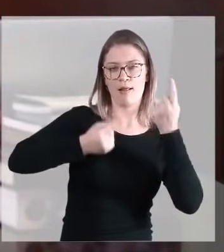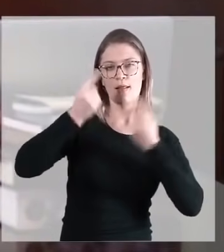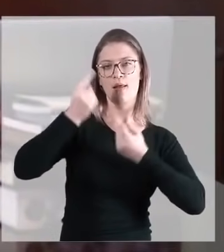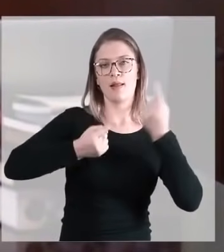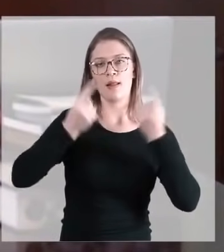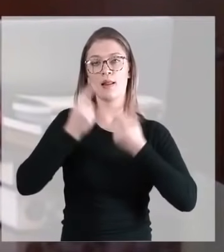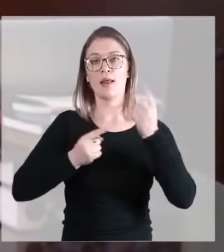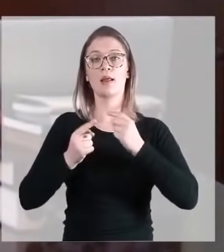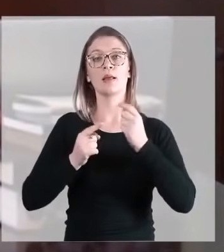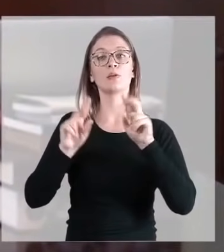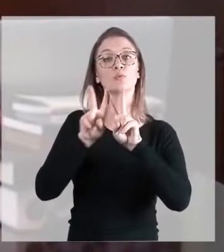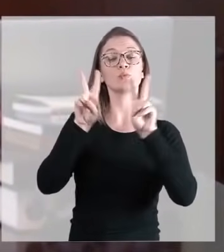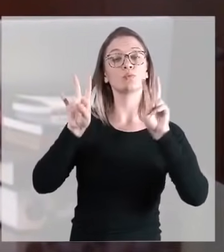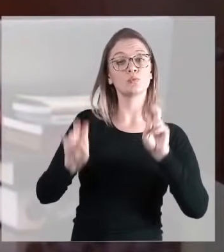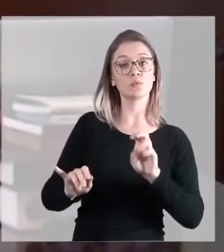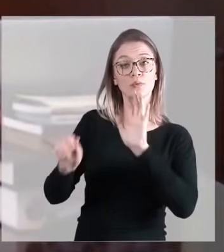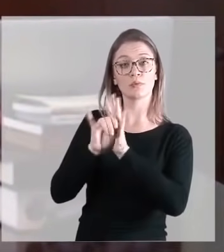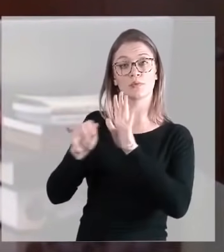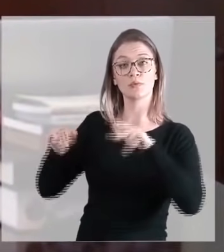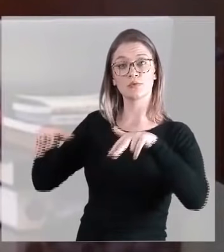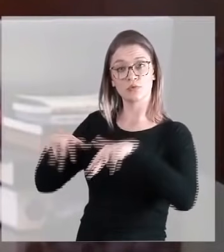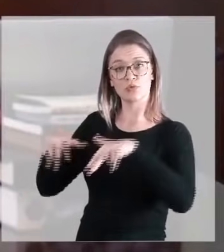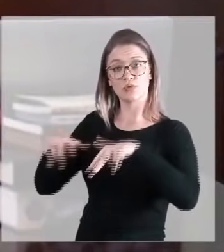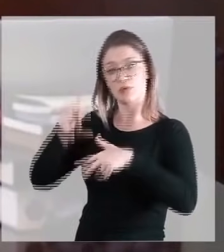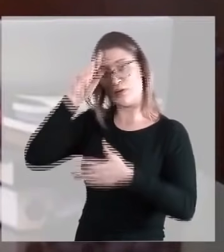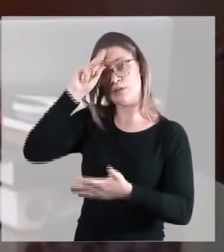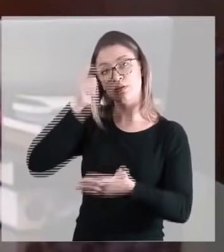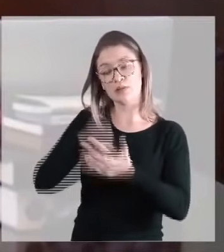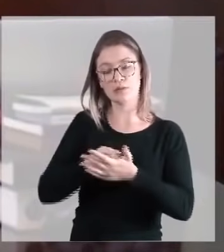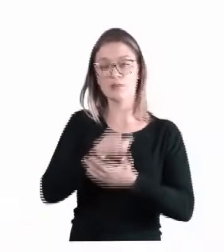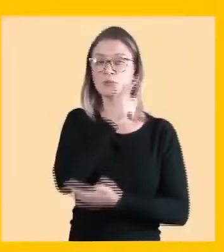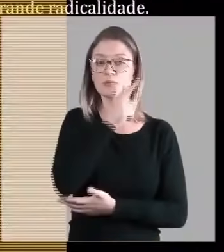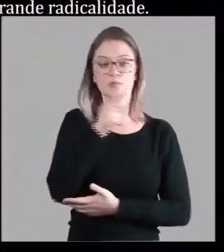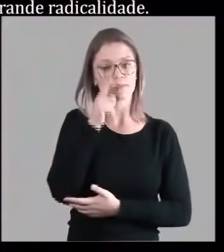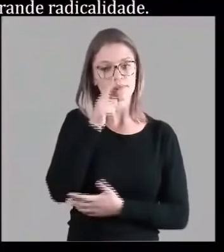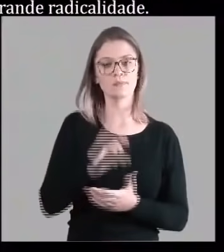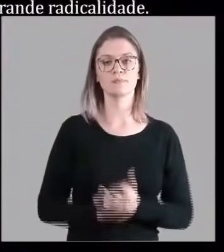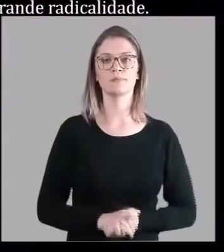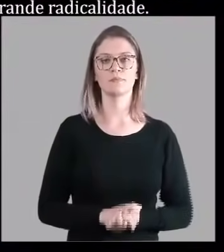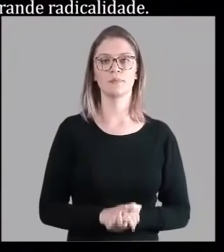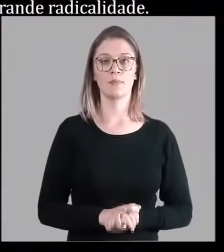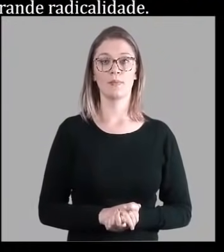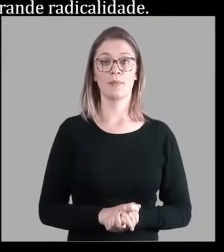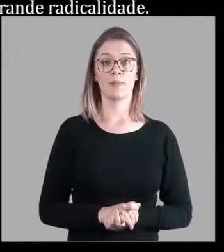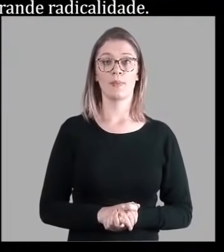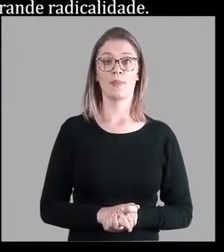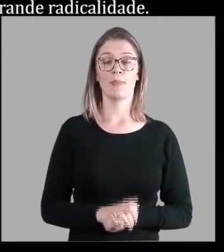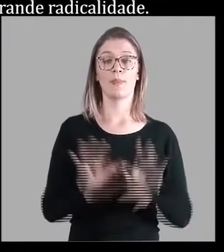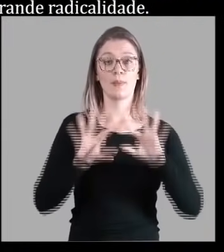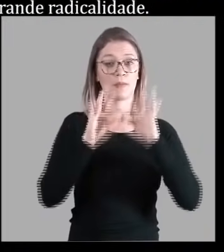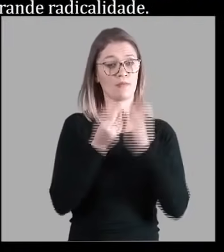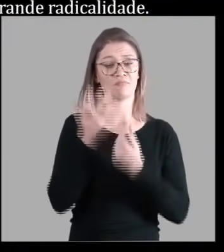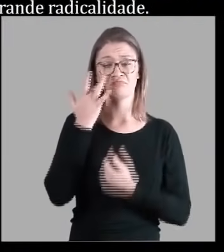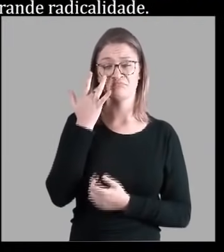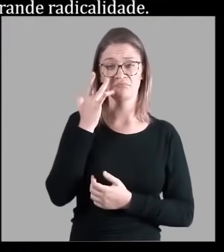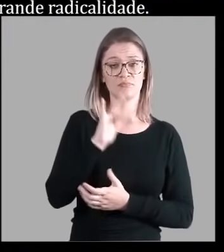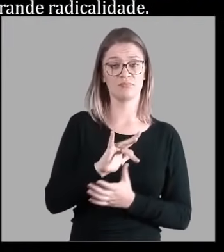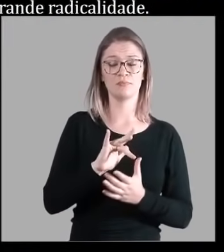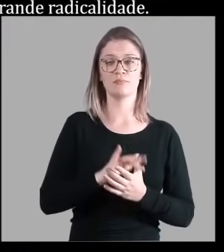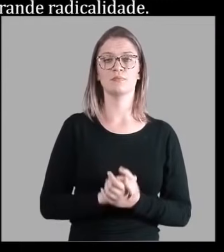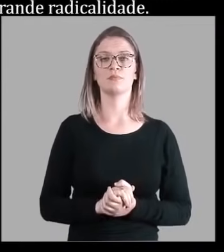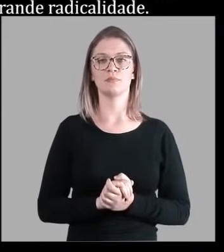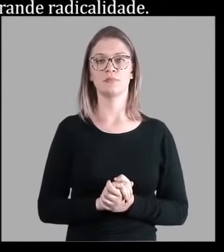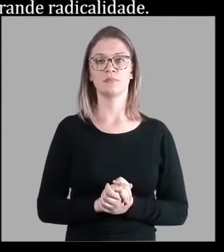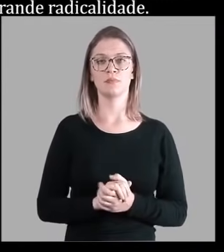de identidade de gênero, sobre essa decisão dos pais dos gêmeos. Os pais não sabiam, mas Money era conhecido como